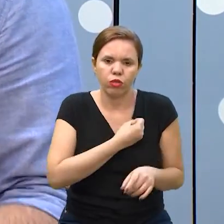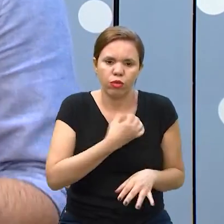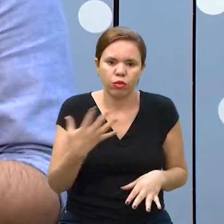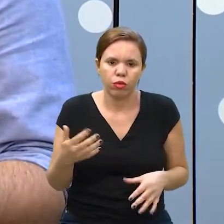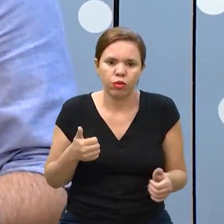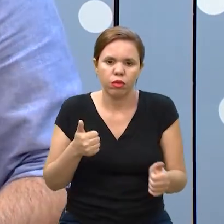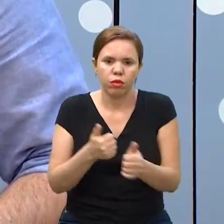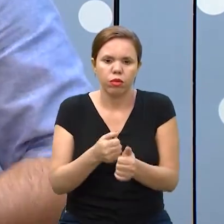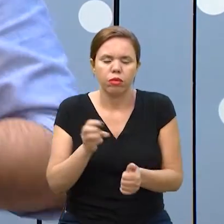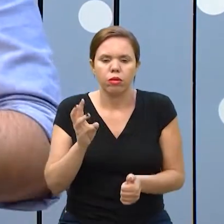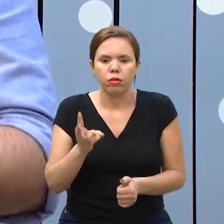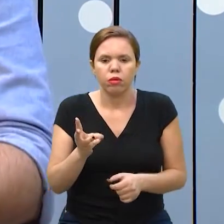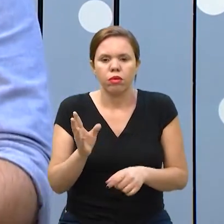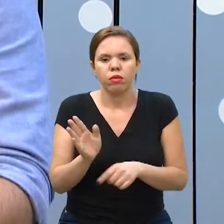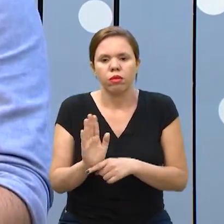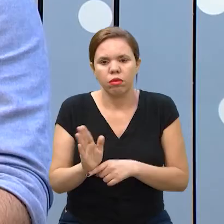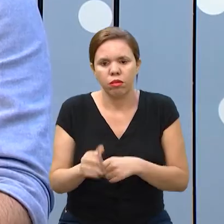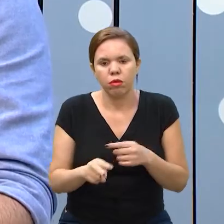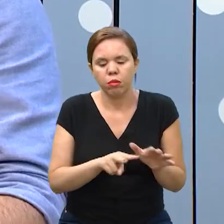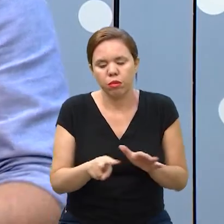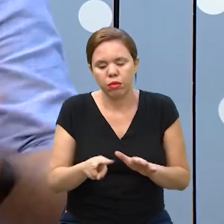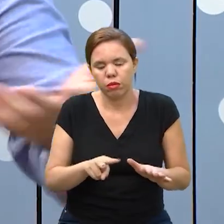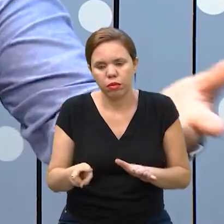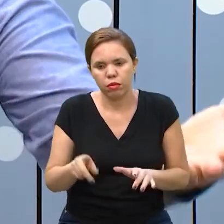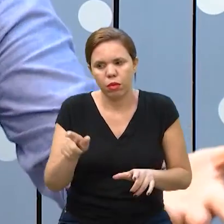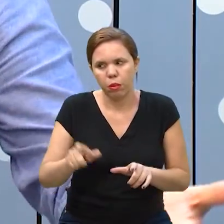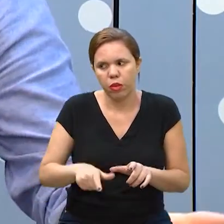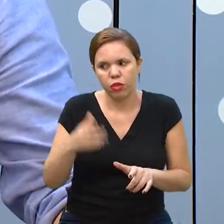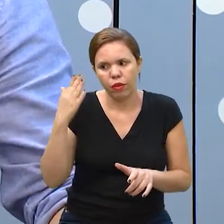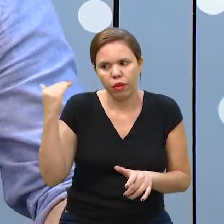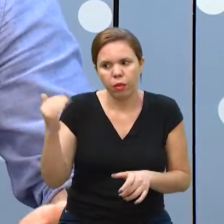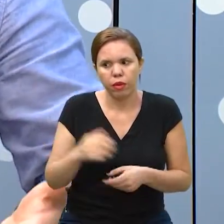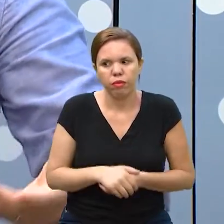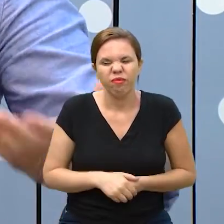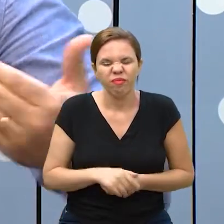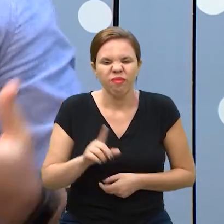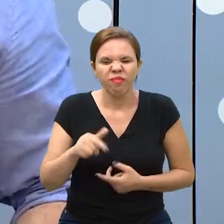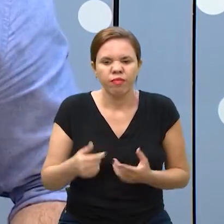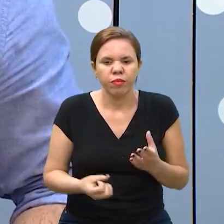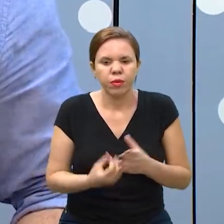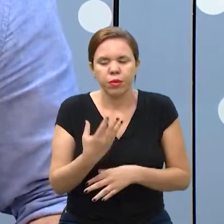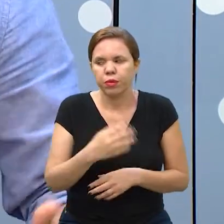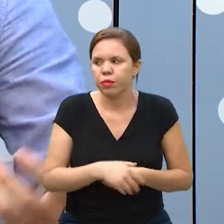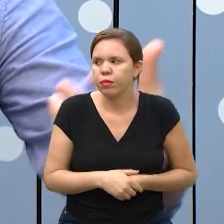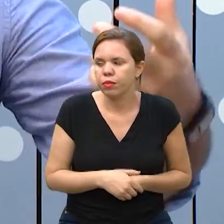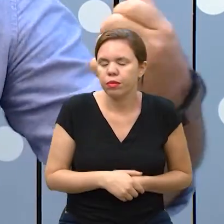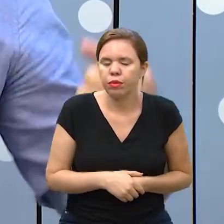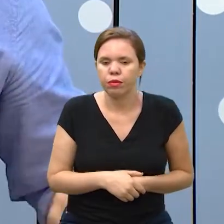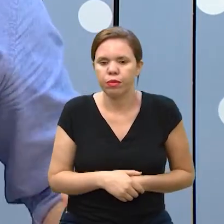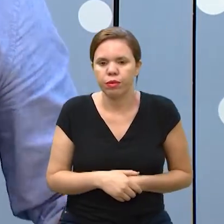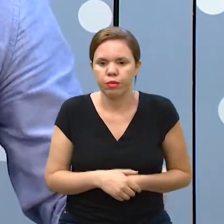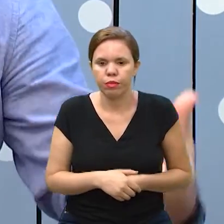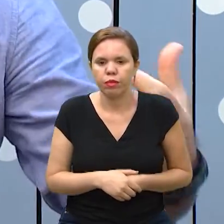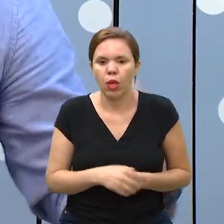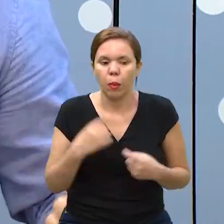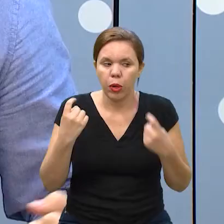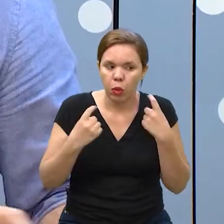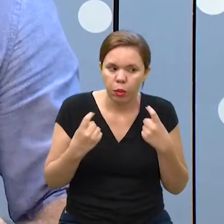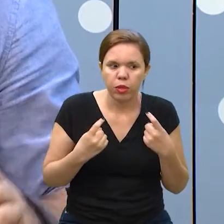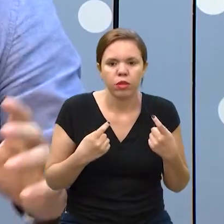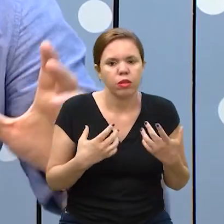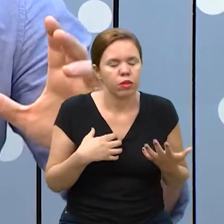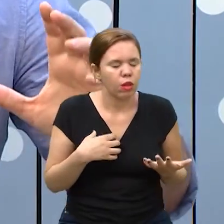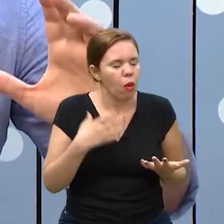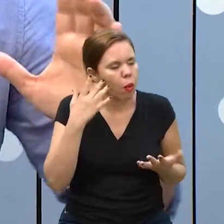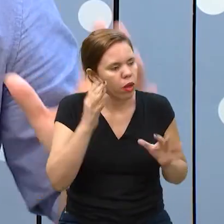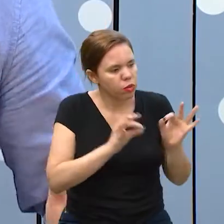Hoje, os números já estão próximos de 3 vídeos por semana para um grande influenciador. E isso é que vai causando essa tensão de alguma forma.